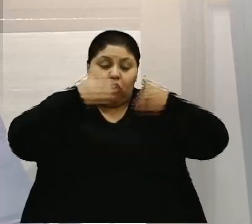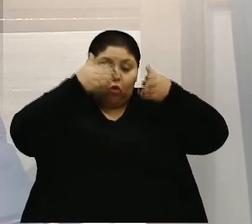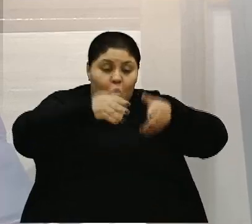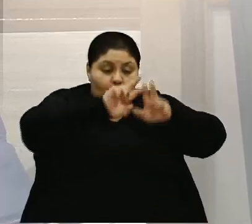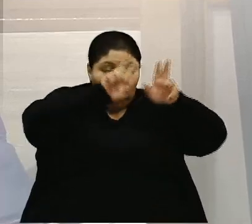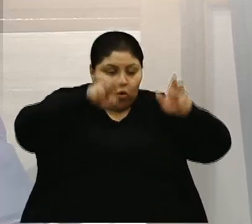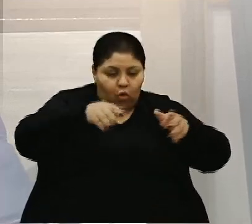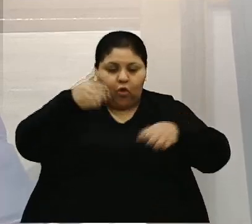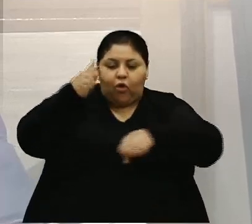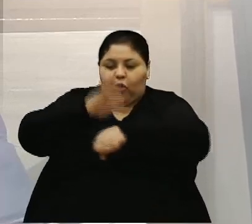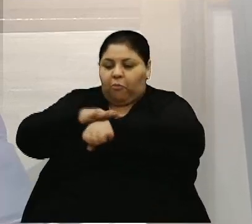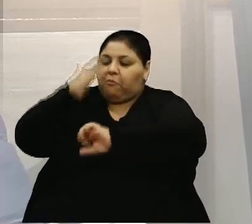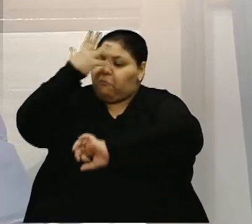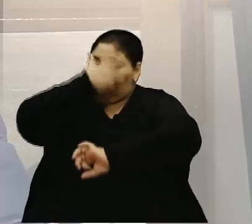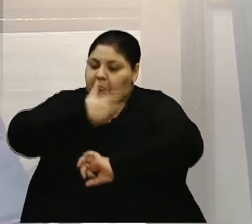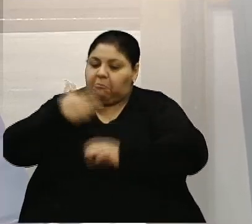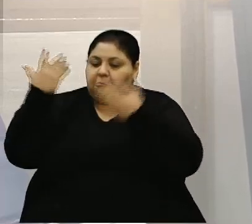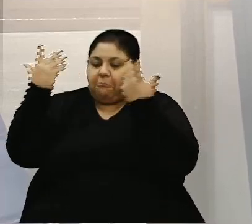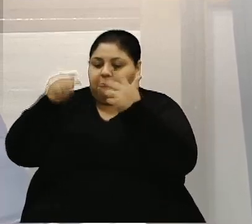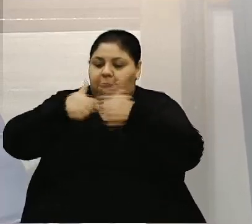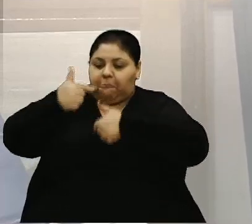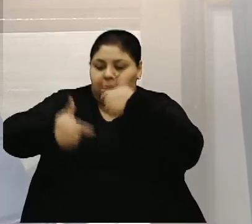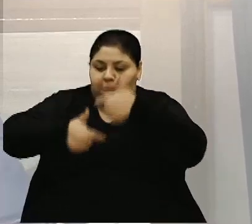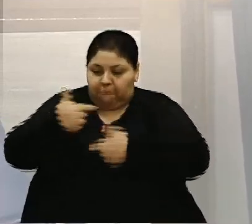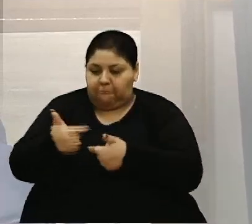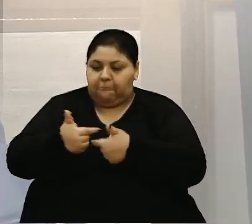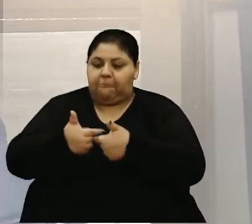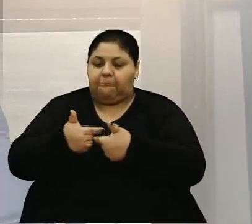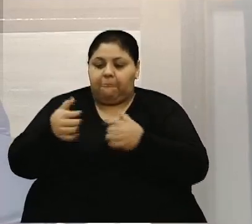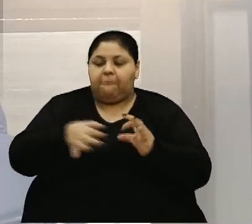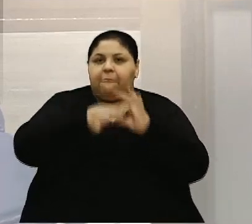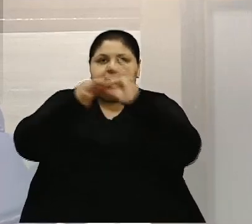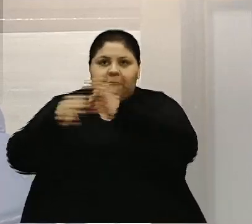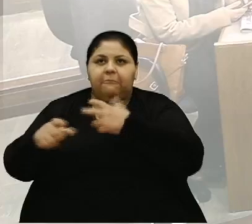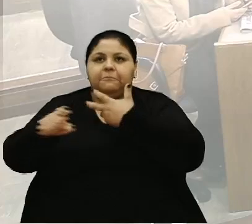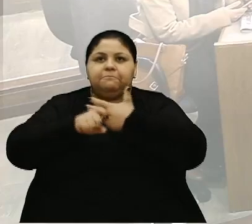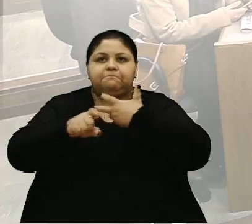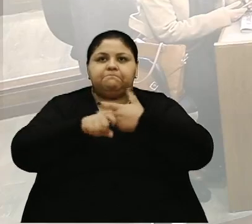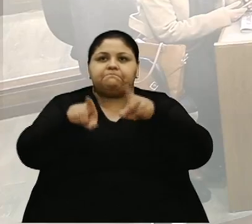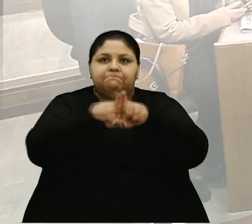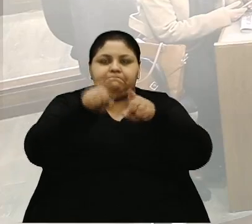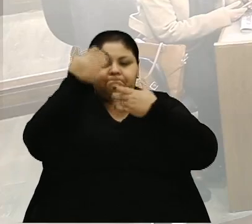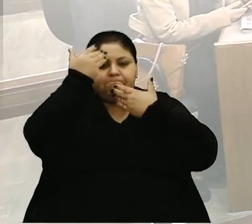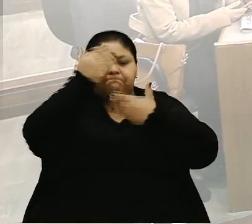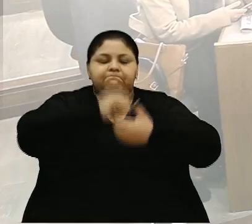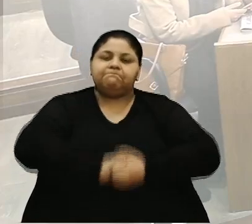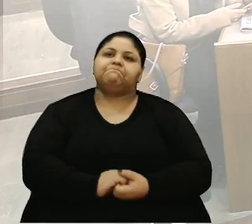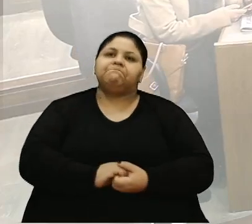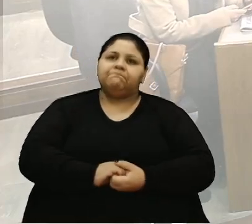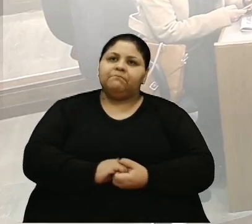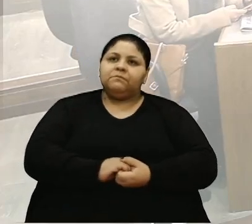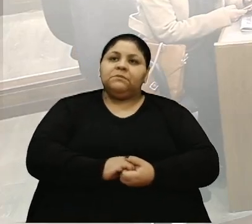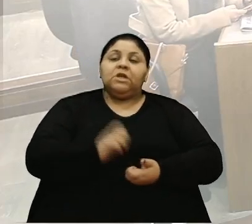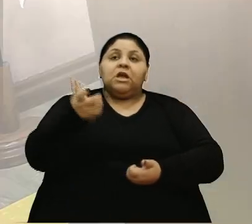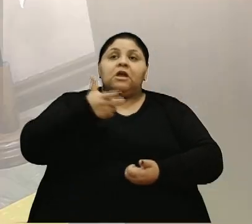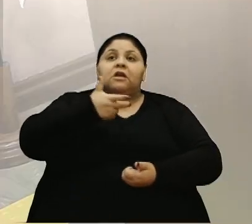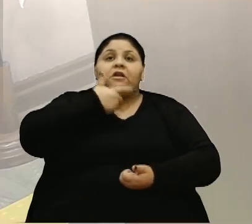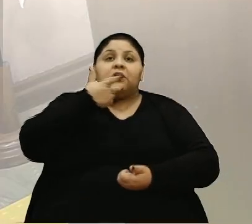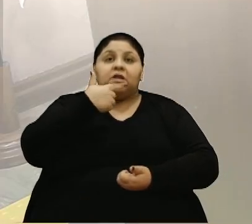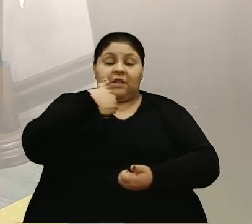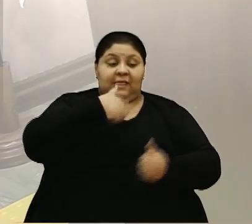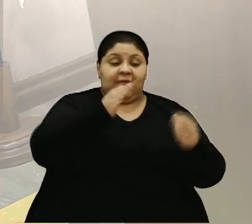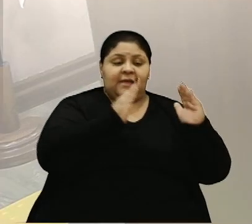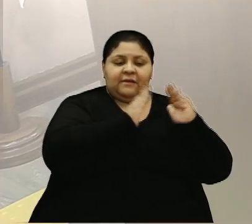momento muito bonito. Parabéns pelo seu trabalho e parabéns por essa parceria com o Executivo também. Obrigada, vereadora Tati. Eu queria dizer que lá em